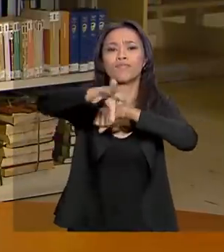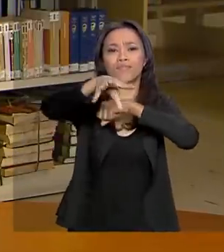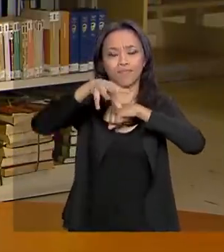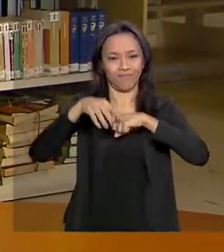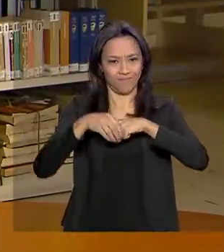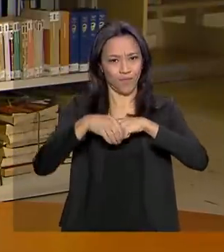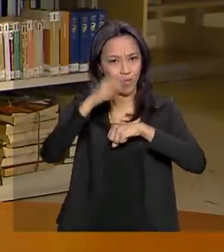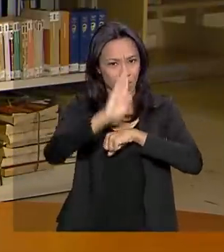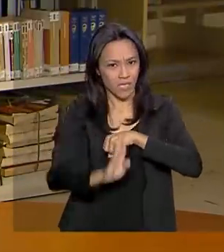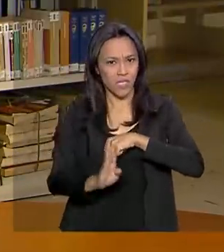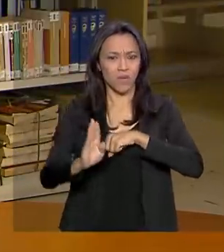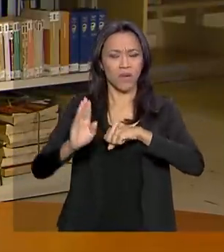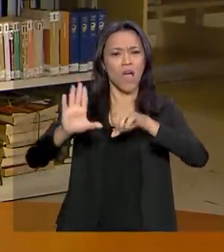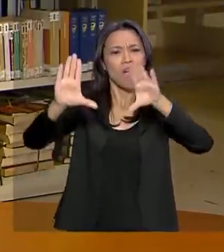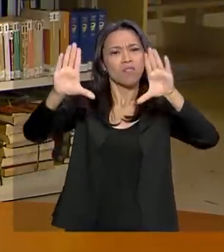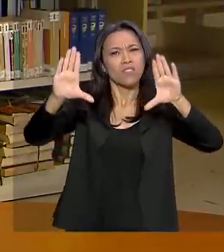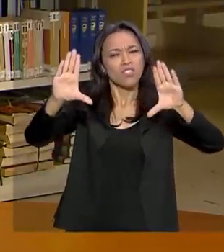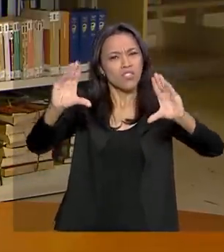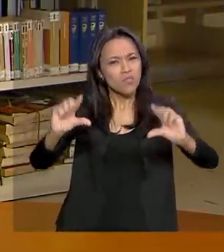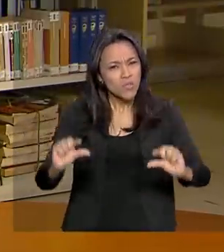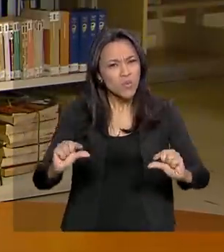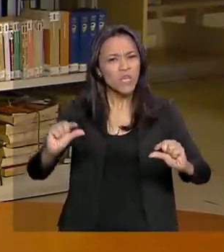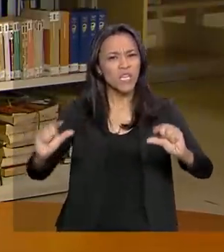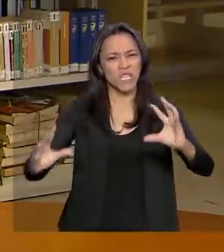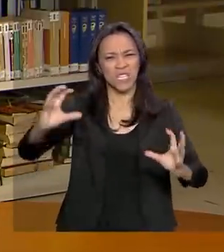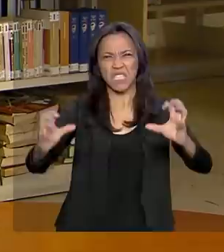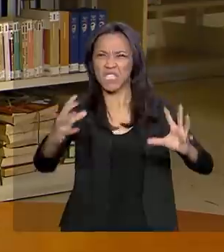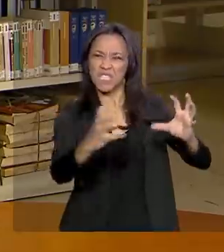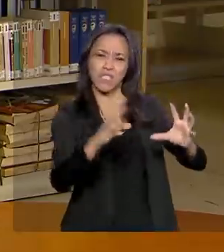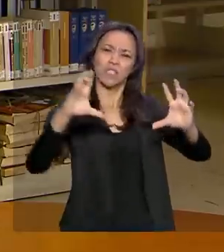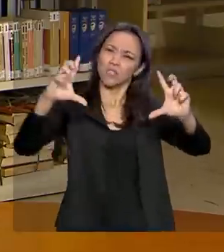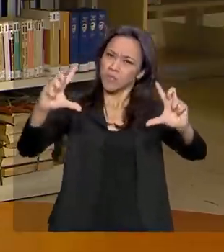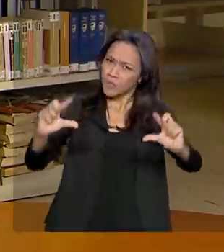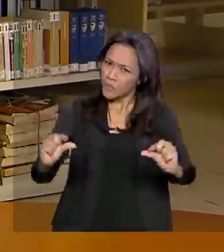controvérsias, né, e é um momento estratégico.